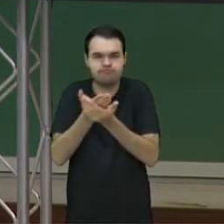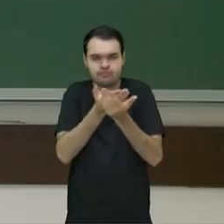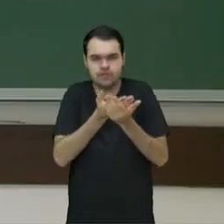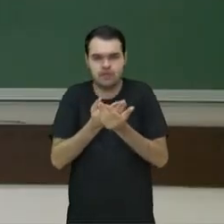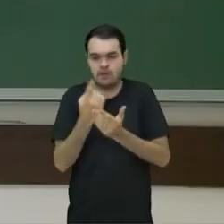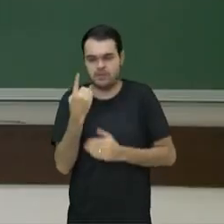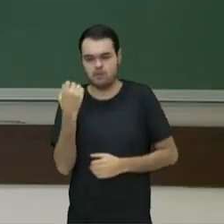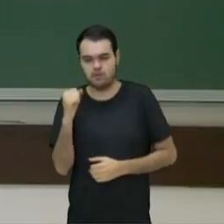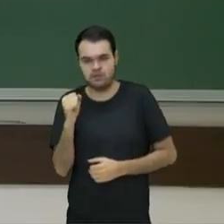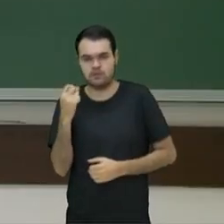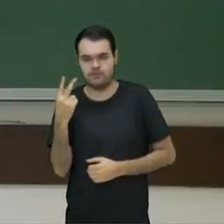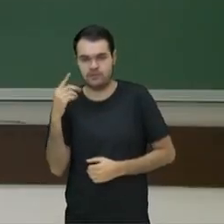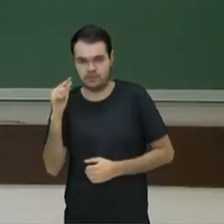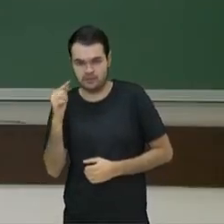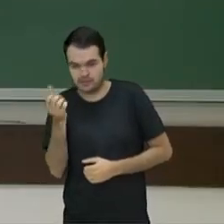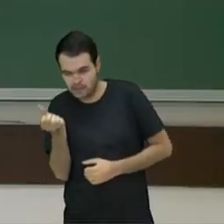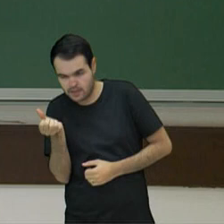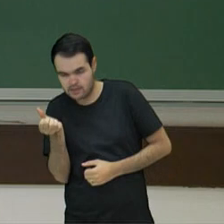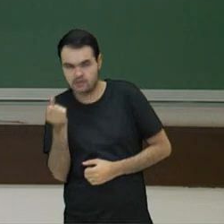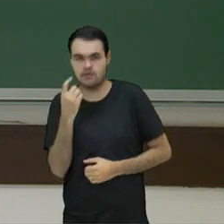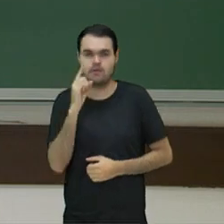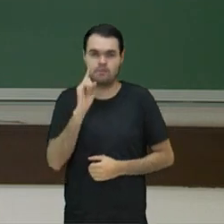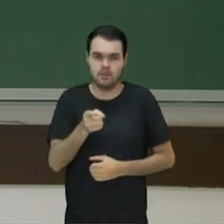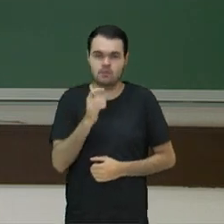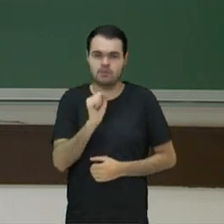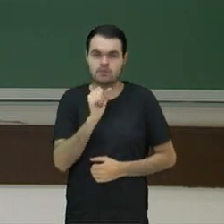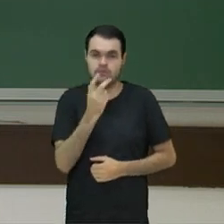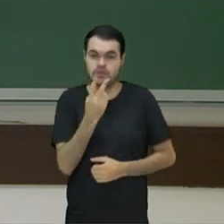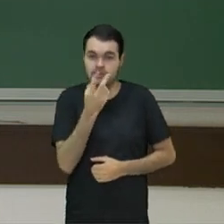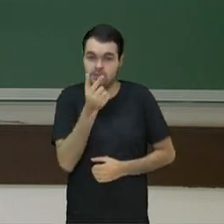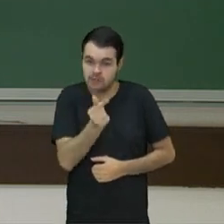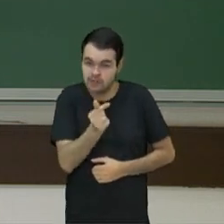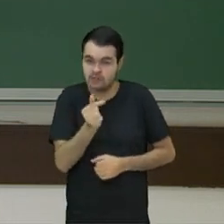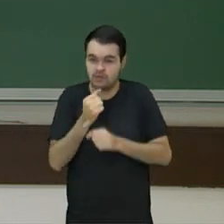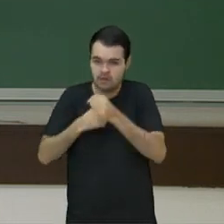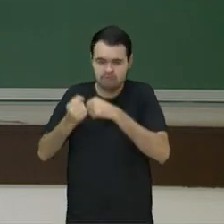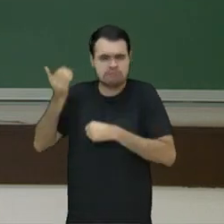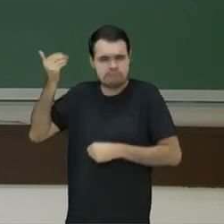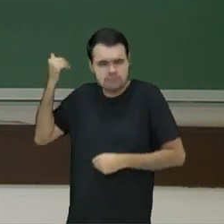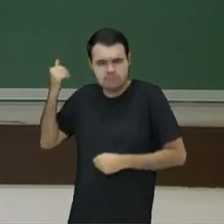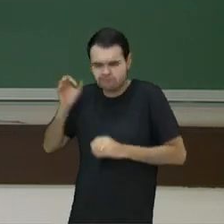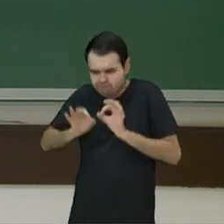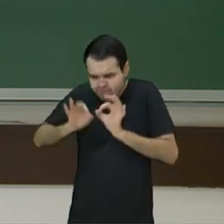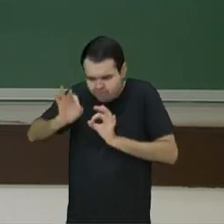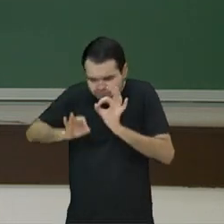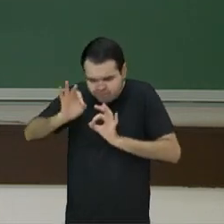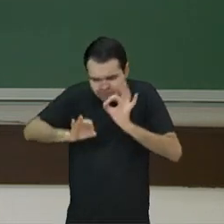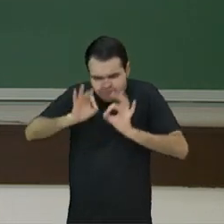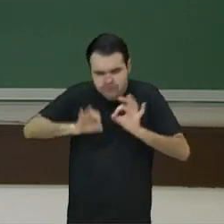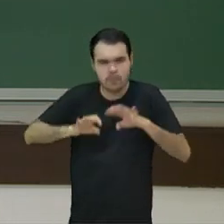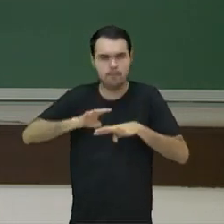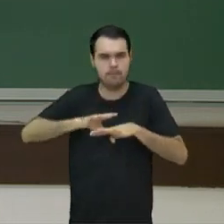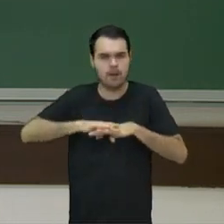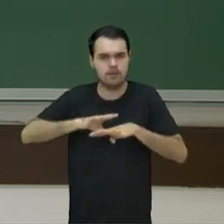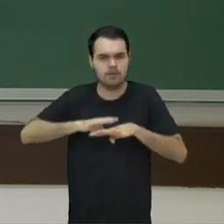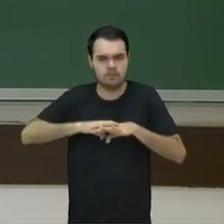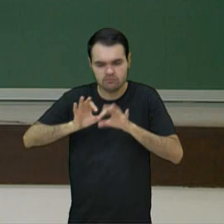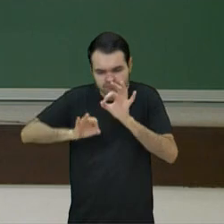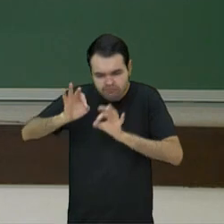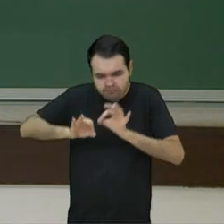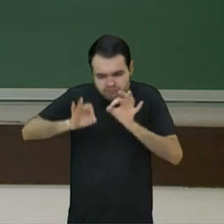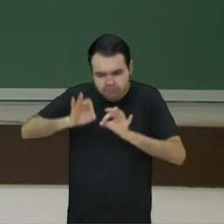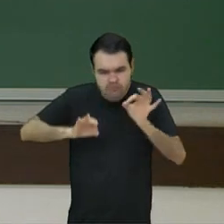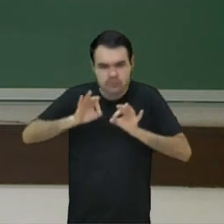entre 1826 e 1827, ele formulou matematicamente a